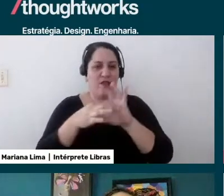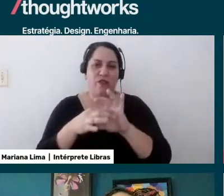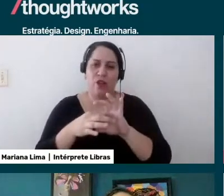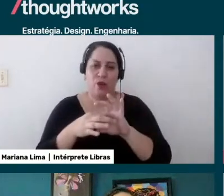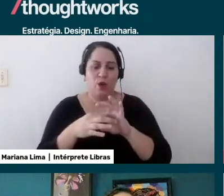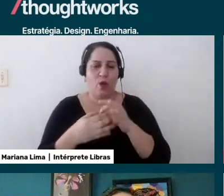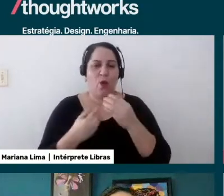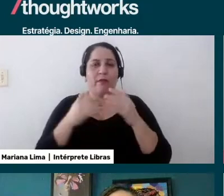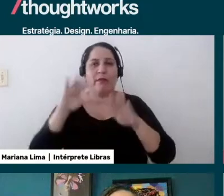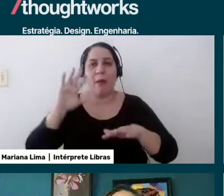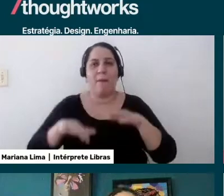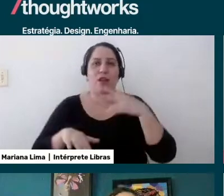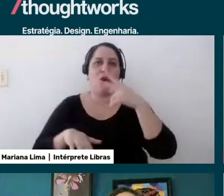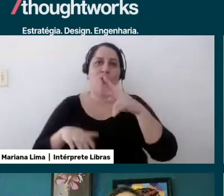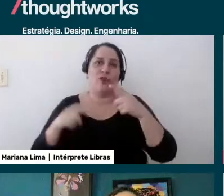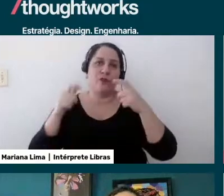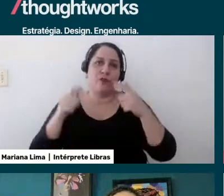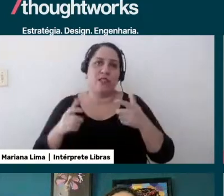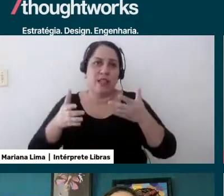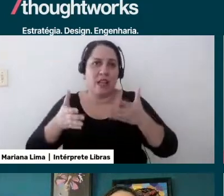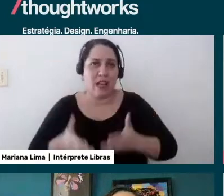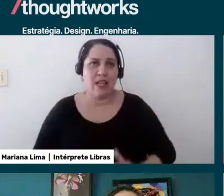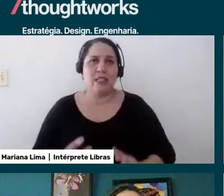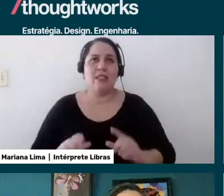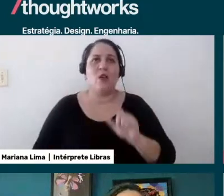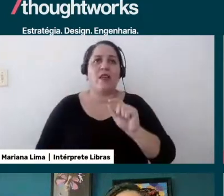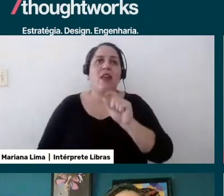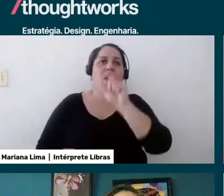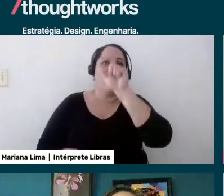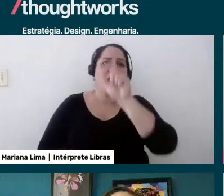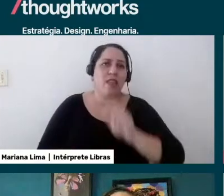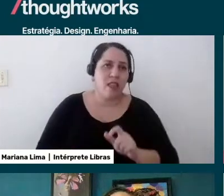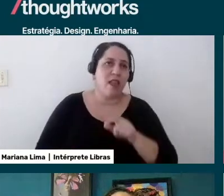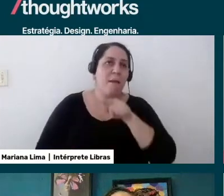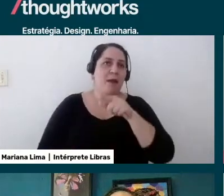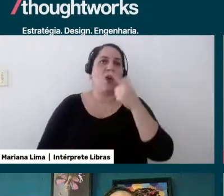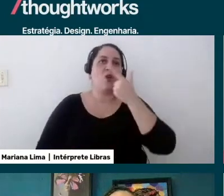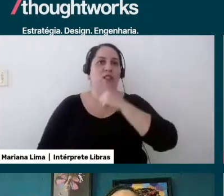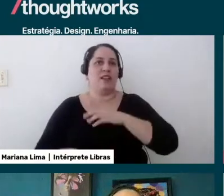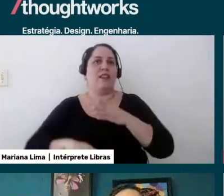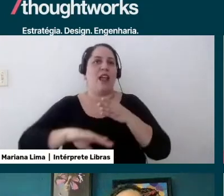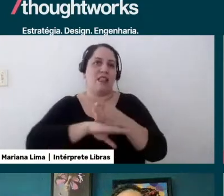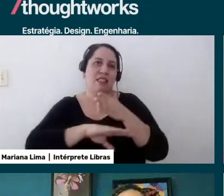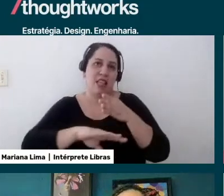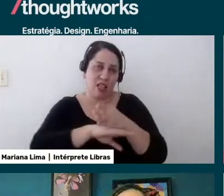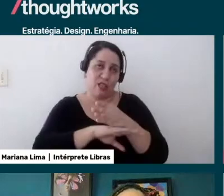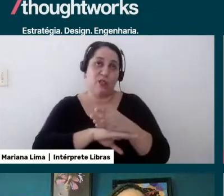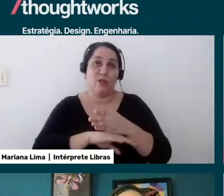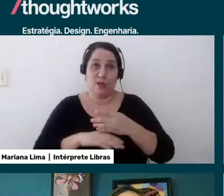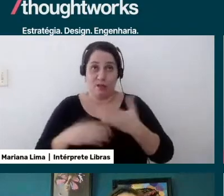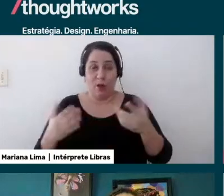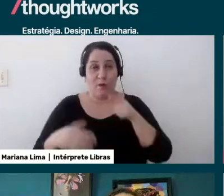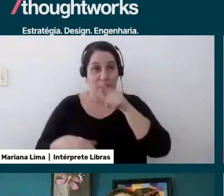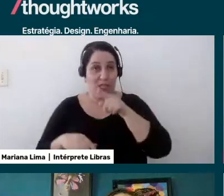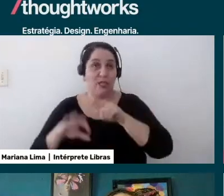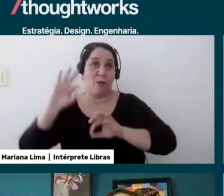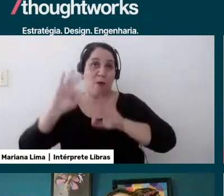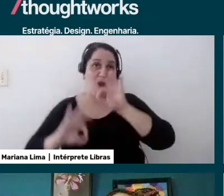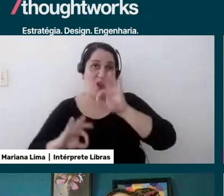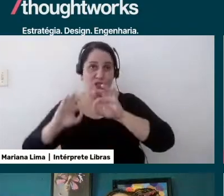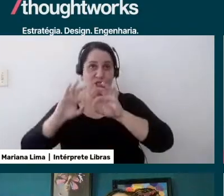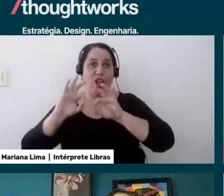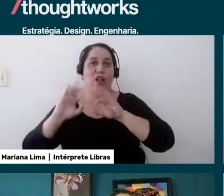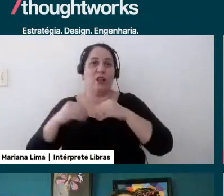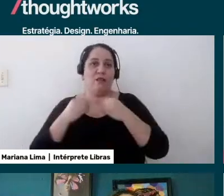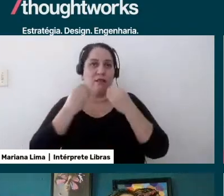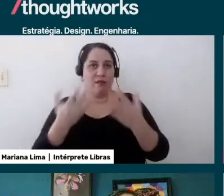você nasceu, quem você é, para você ter acesso ou não. E Programadores da Manhã traz um apoio pensando nessa